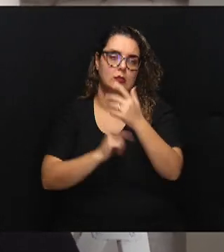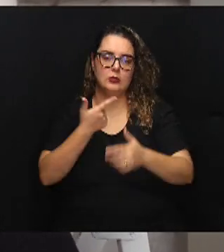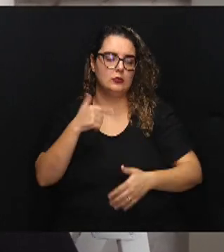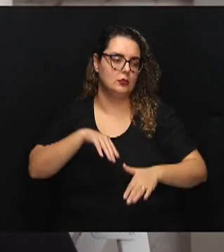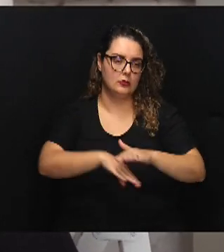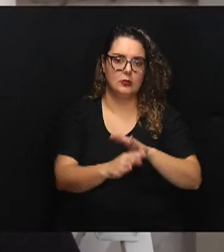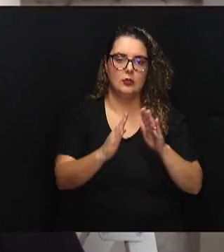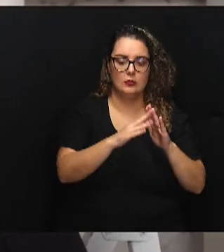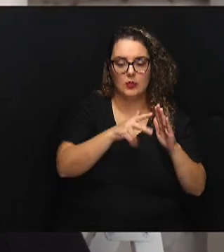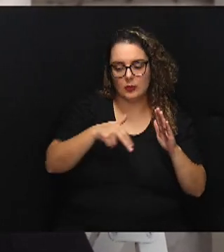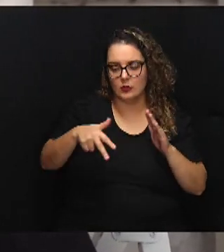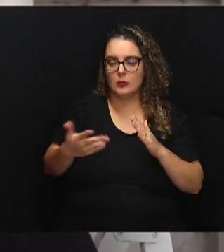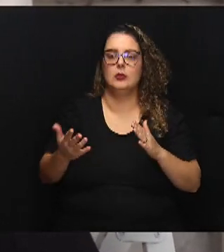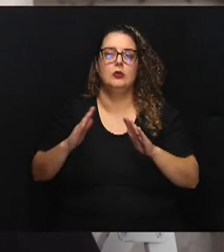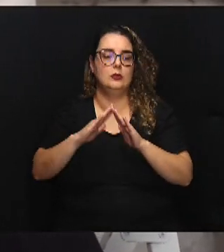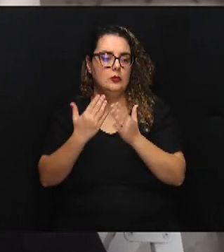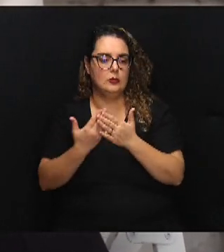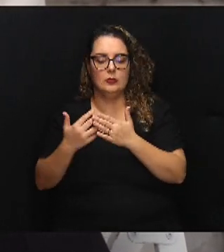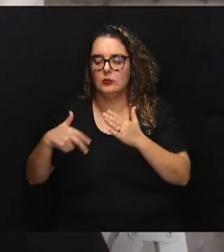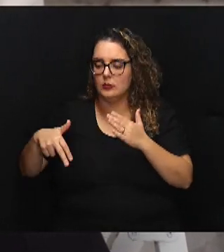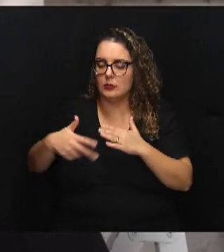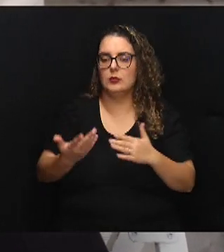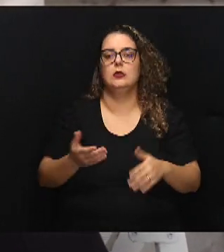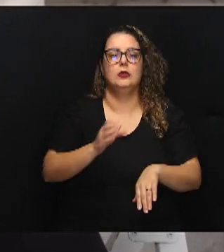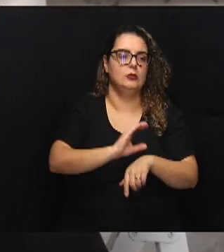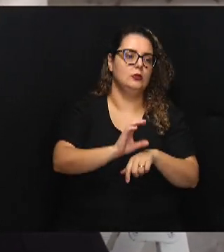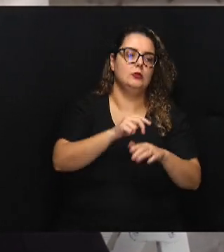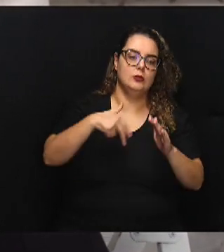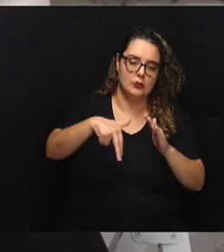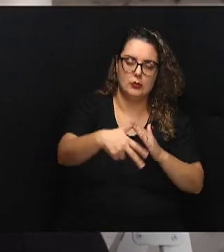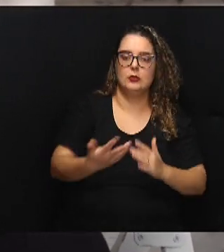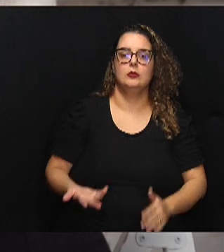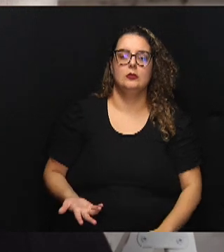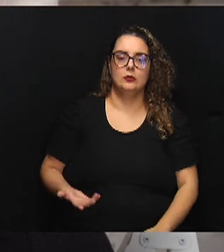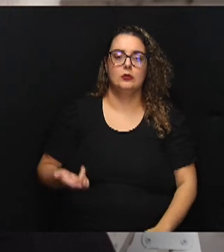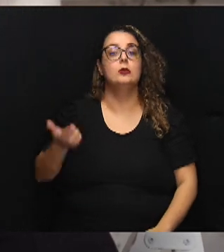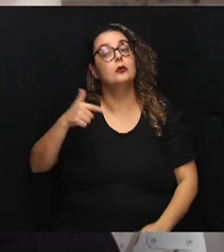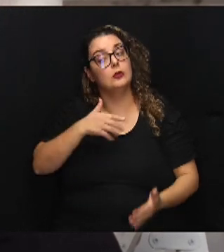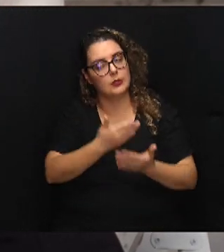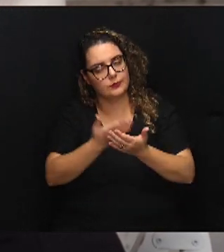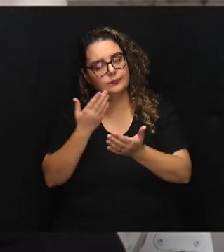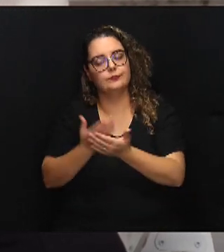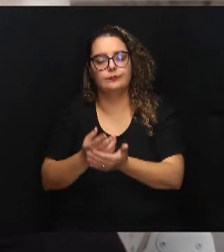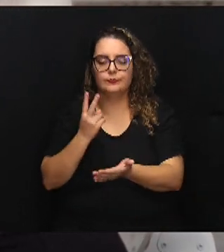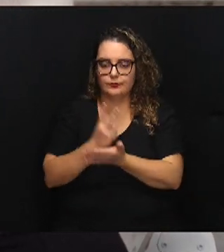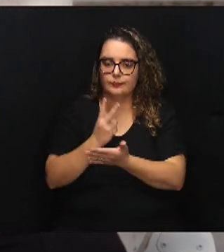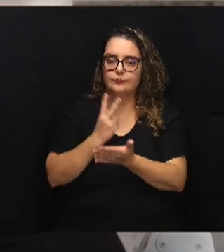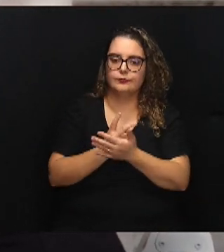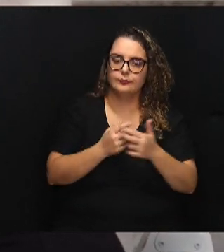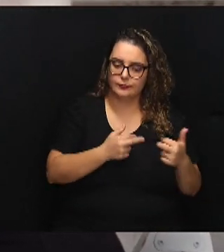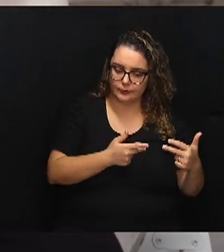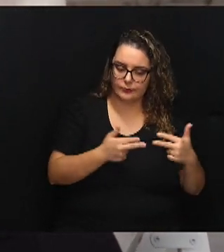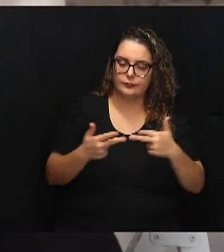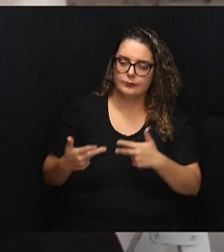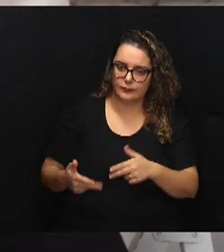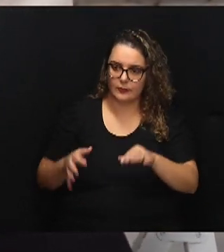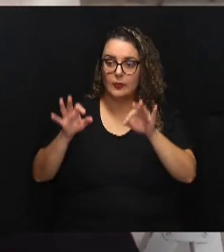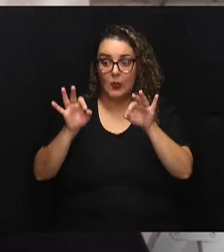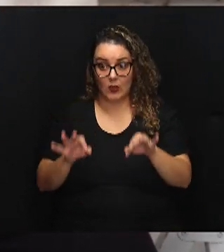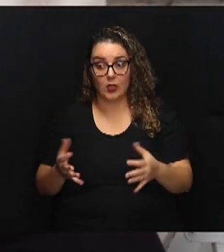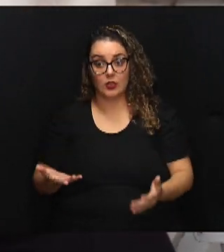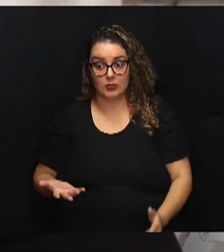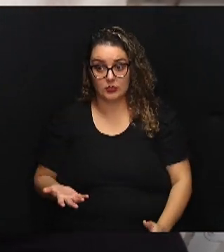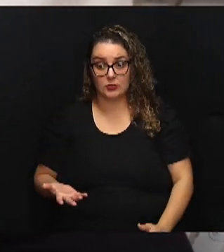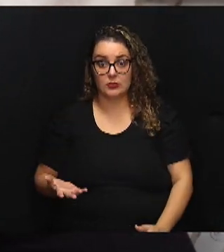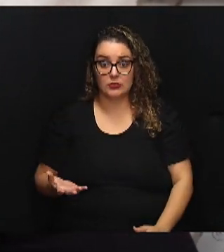dentro de casa, sair da escola, sair do cursinho. E, claro, manter os estudos ali com uma rotina... se